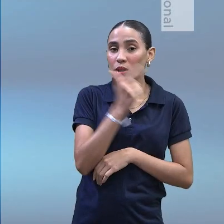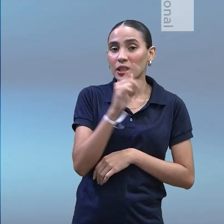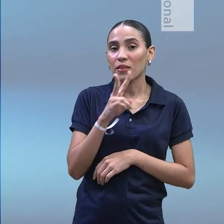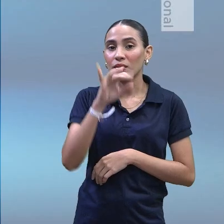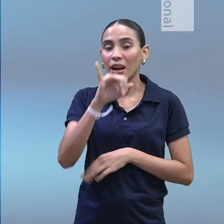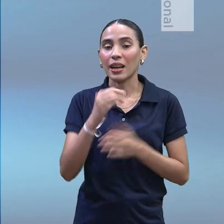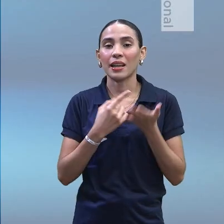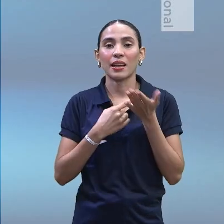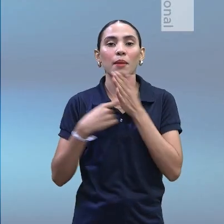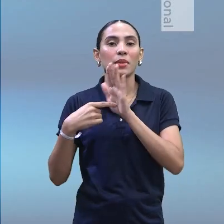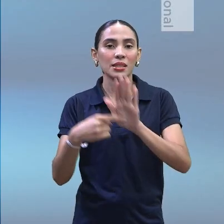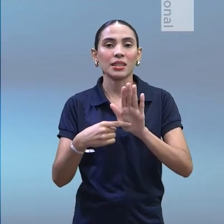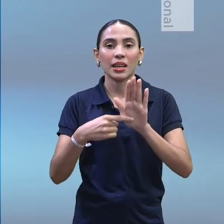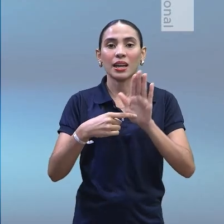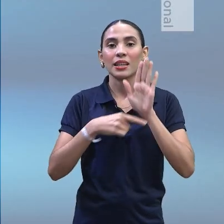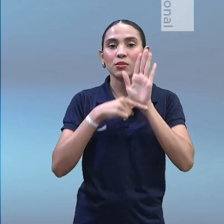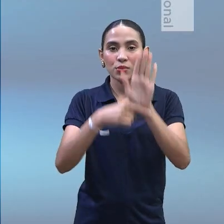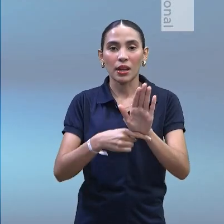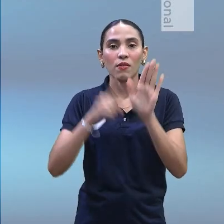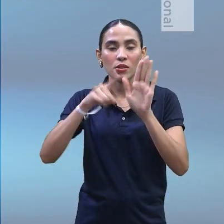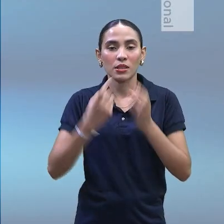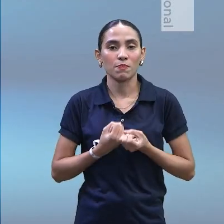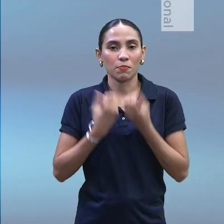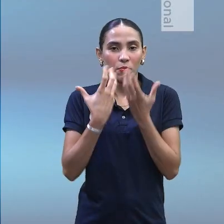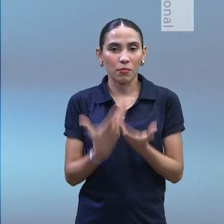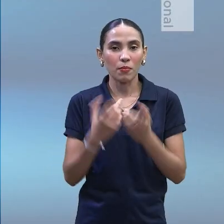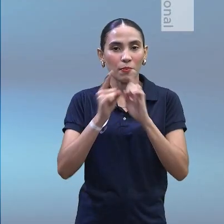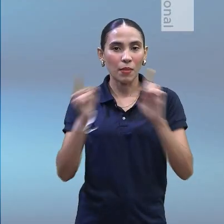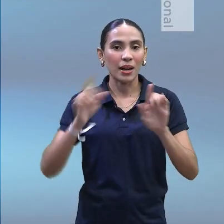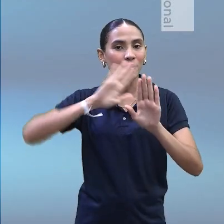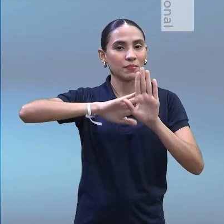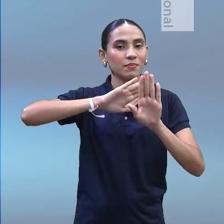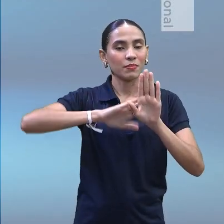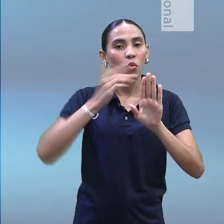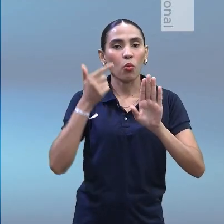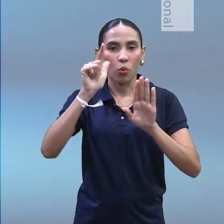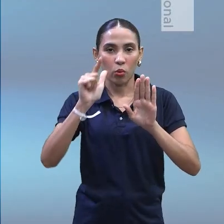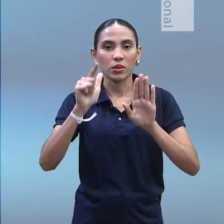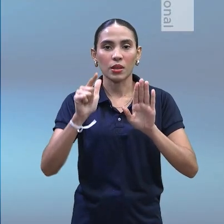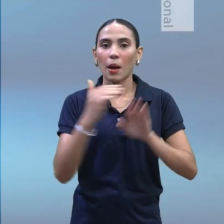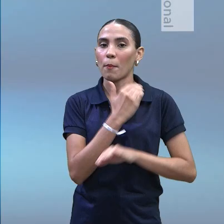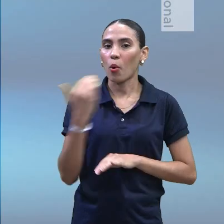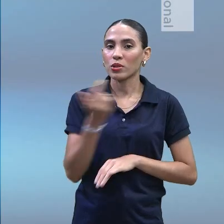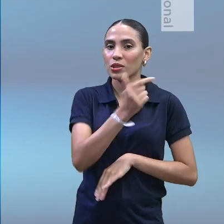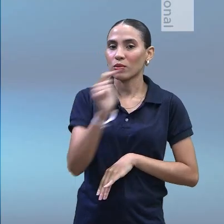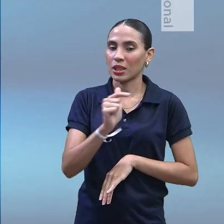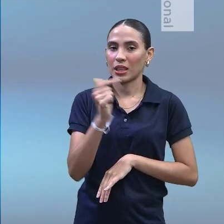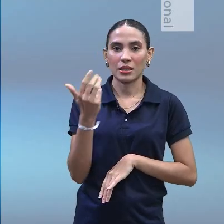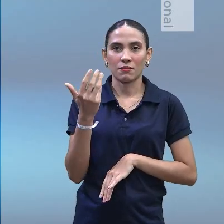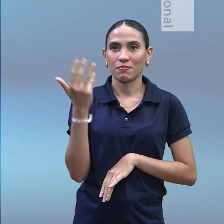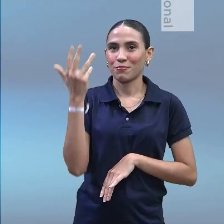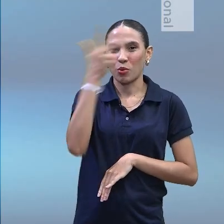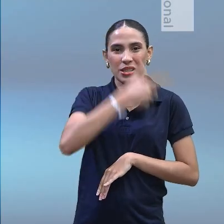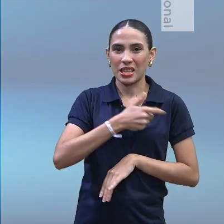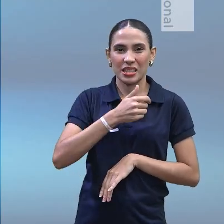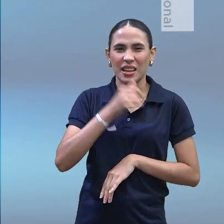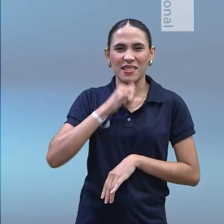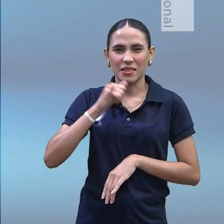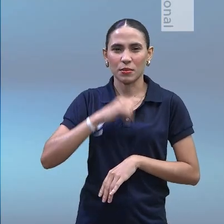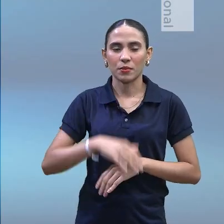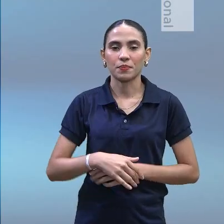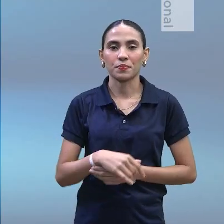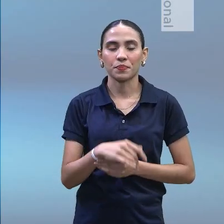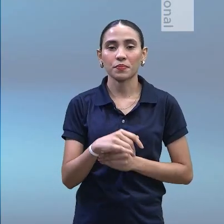servir para você expressar uma coisa e na verdade você quer dizer outra, porque a morte não tem beleza, não é verdade?